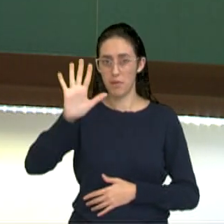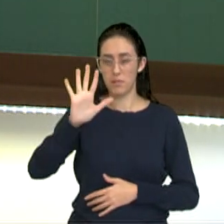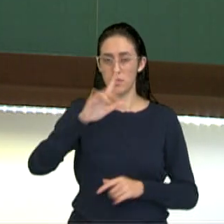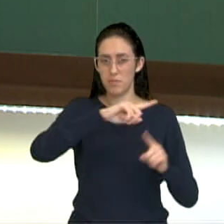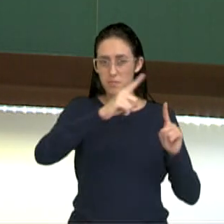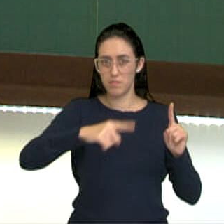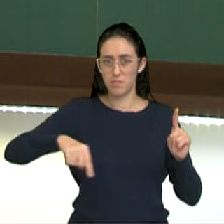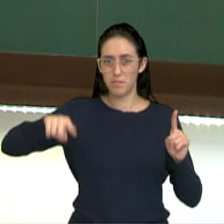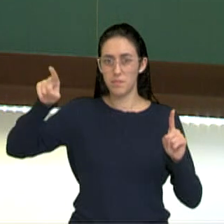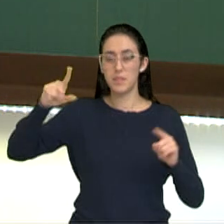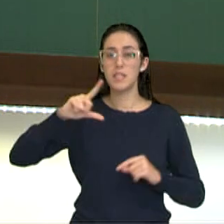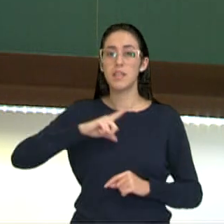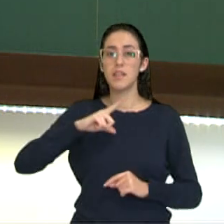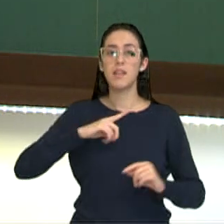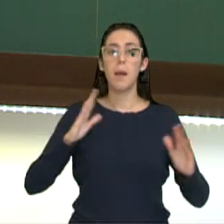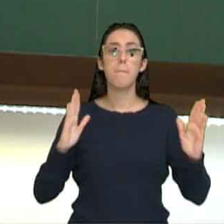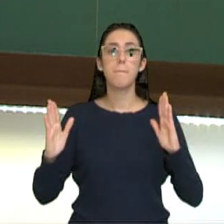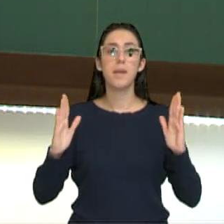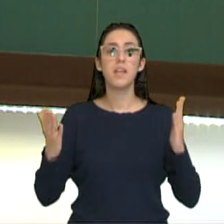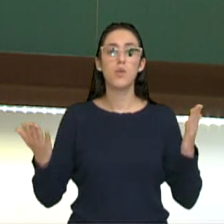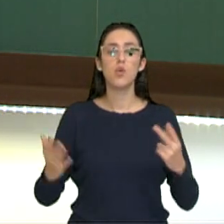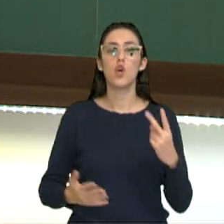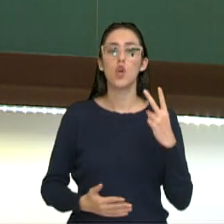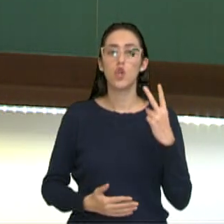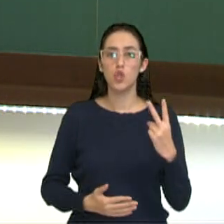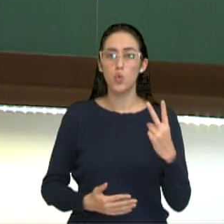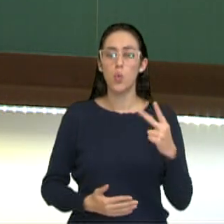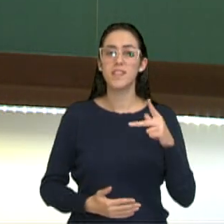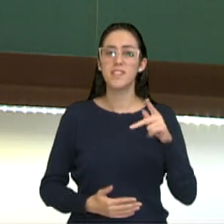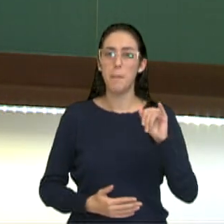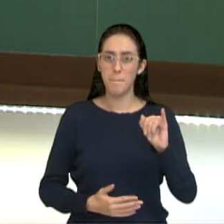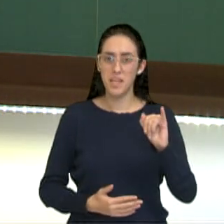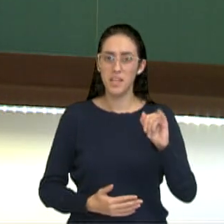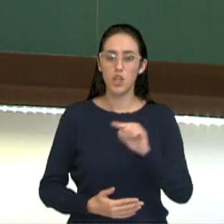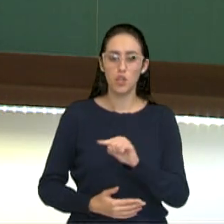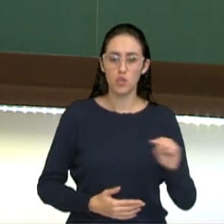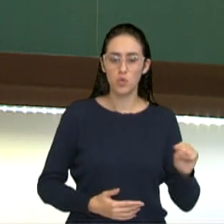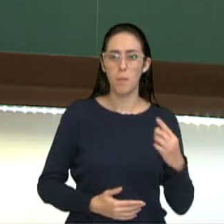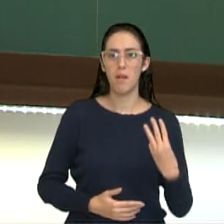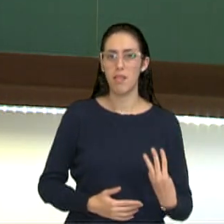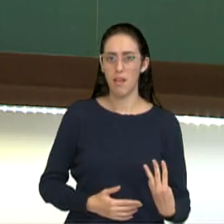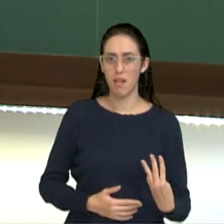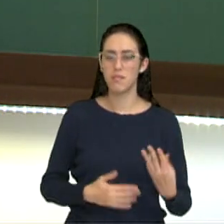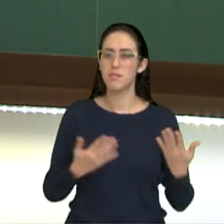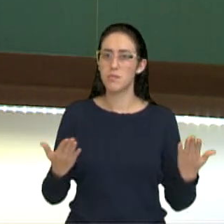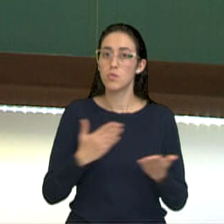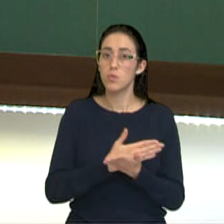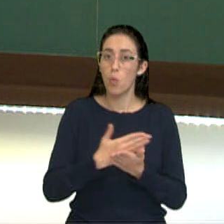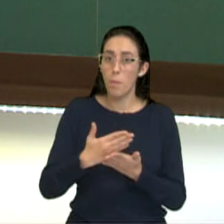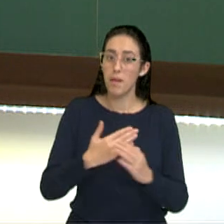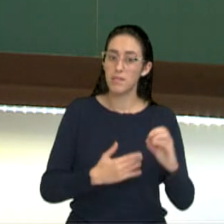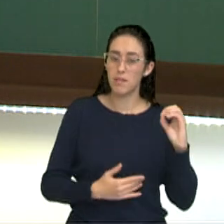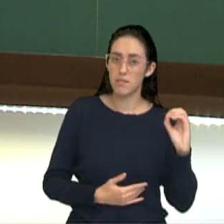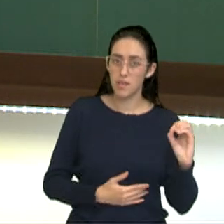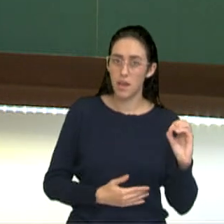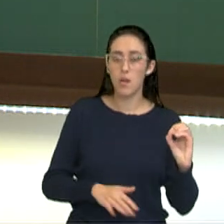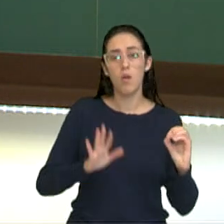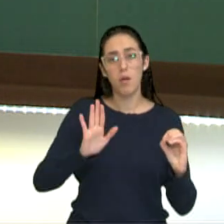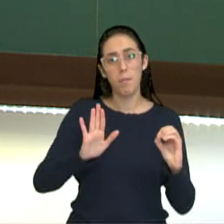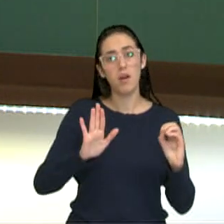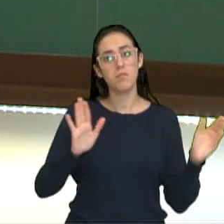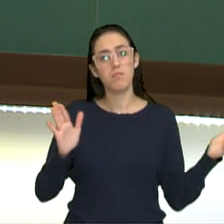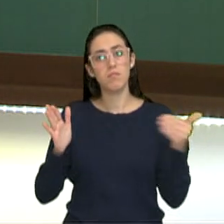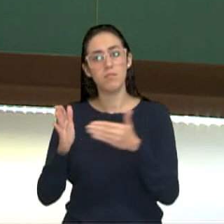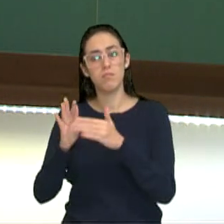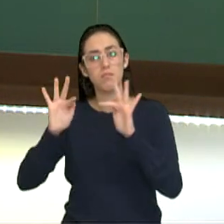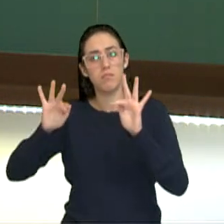temos o período de 2π sobre 3. Então, ela iniciou lá no 0, mas ela finalizou